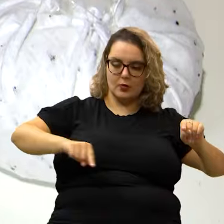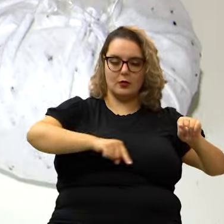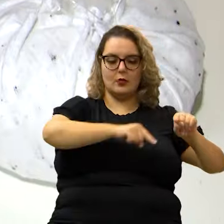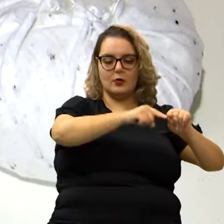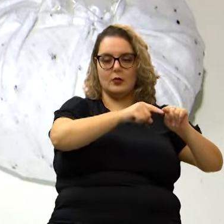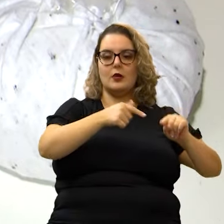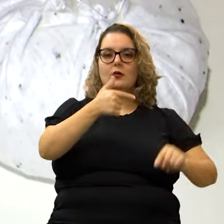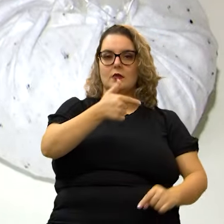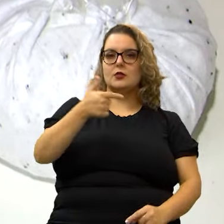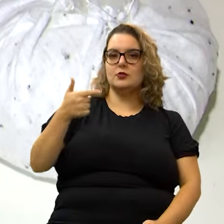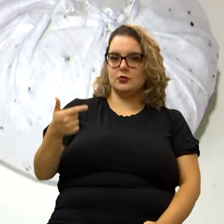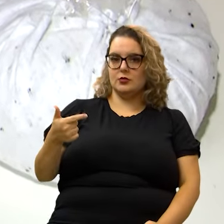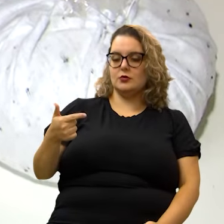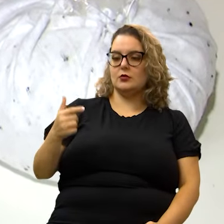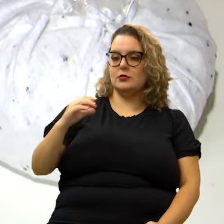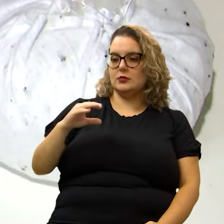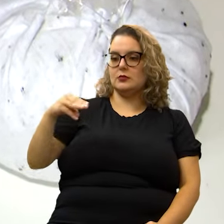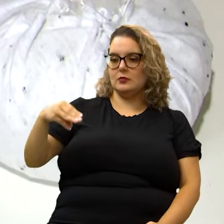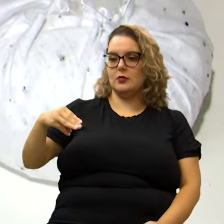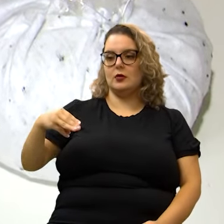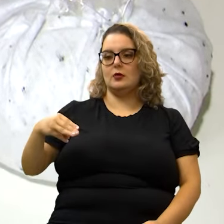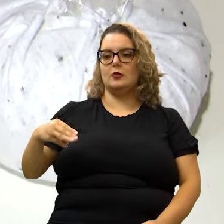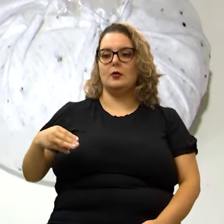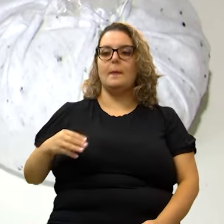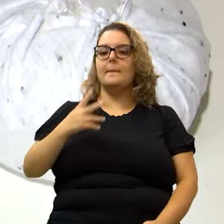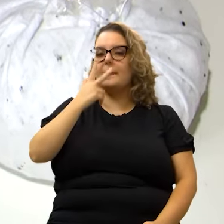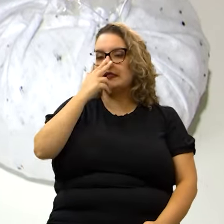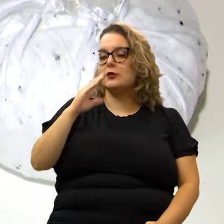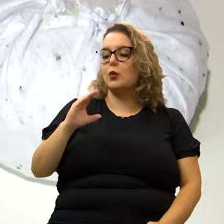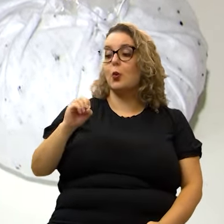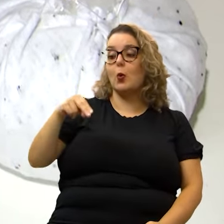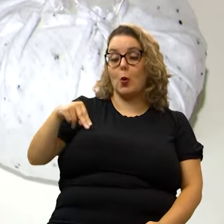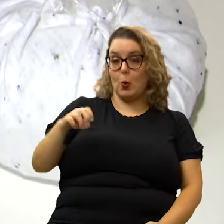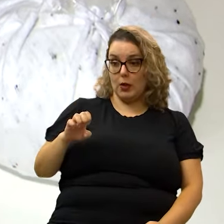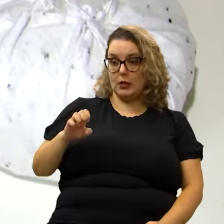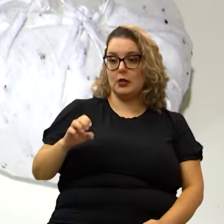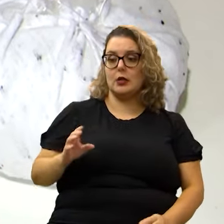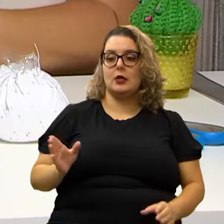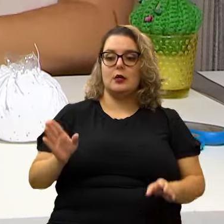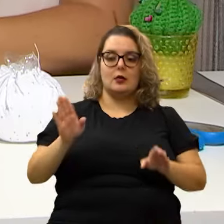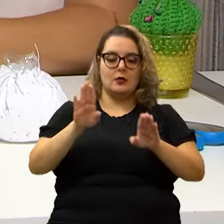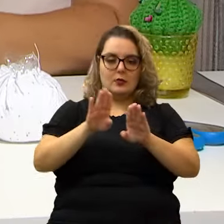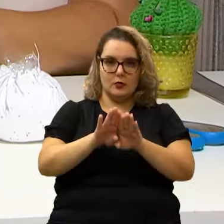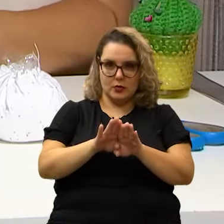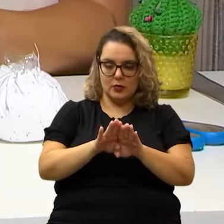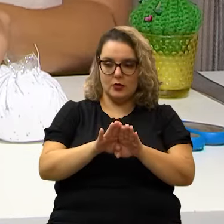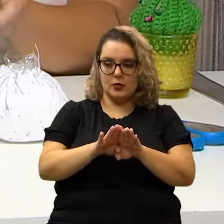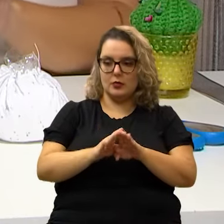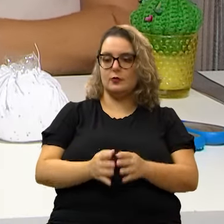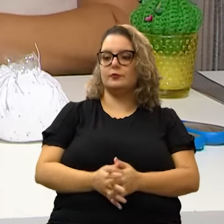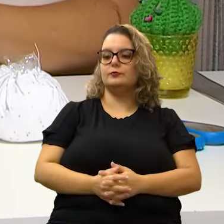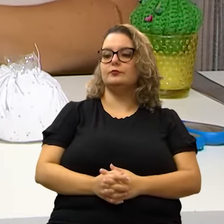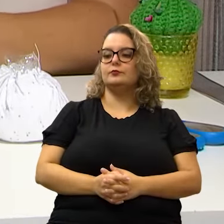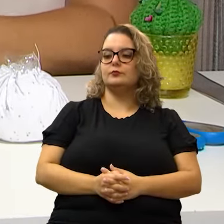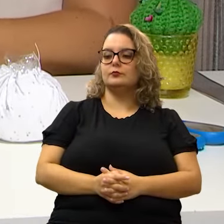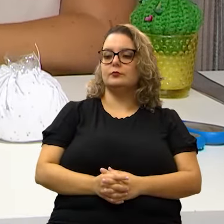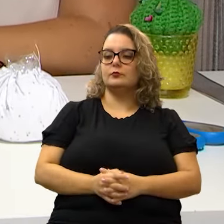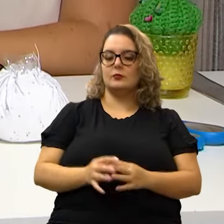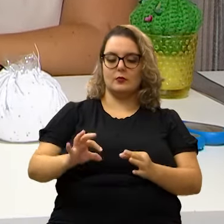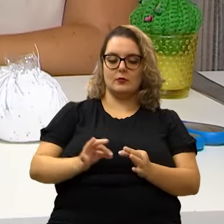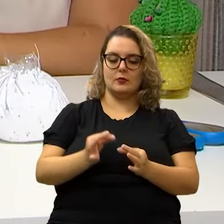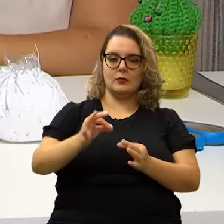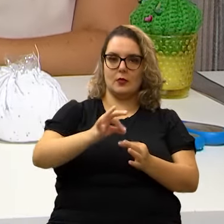de extremidade com o formato de um cone. A gente vai fazer um fechamento e vai fazer o mesmo